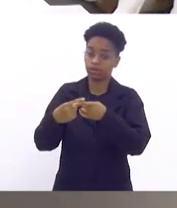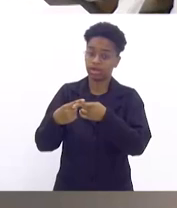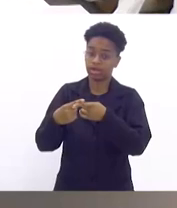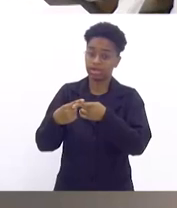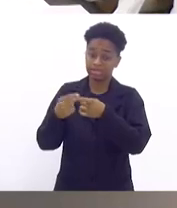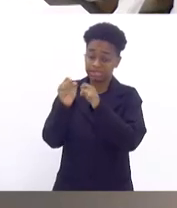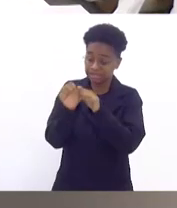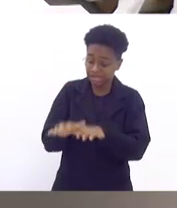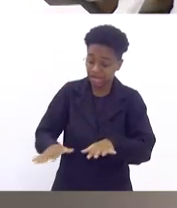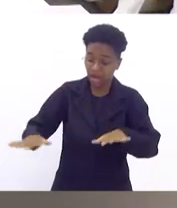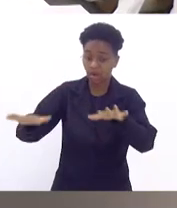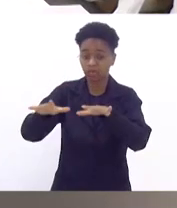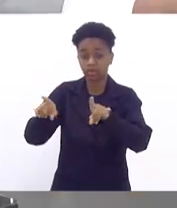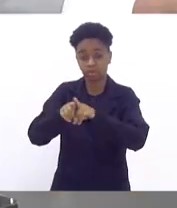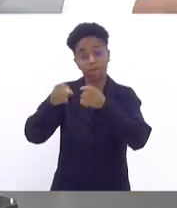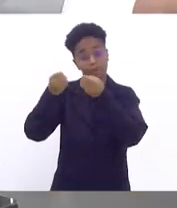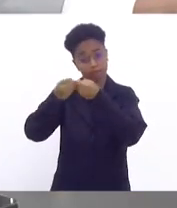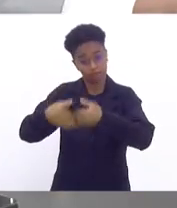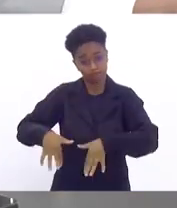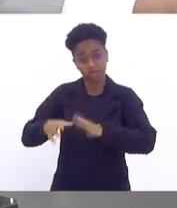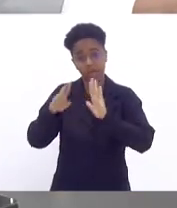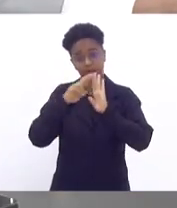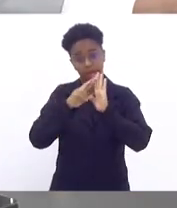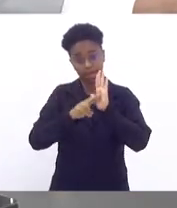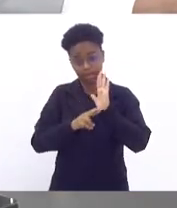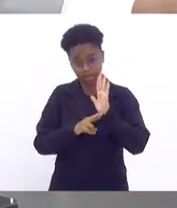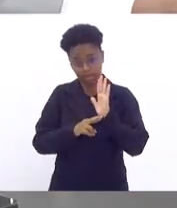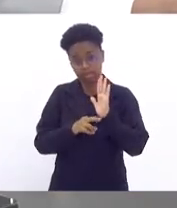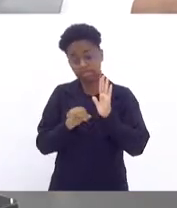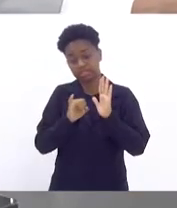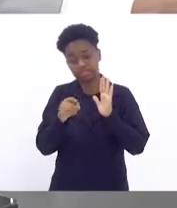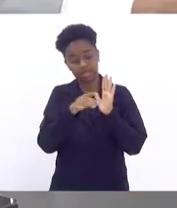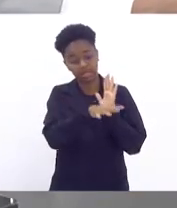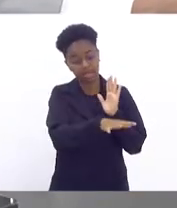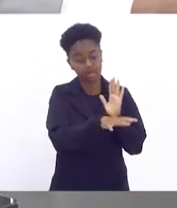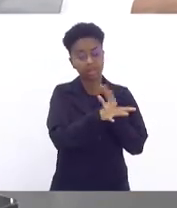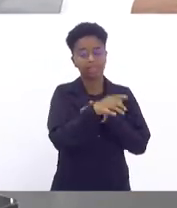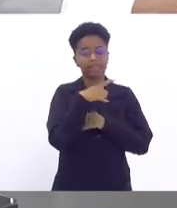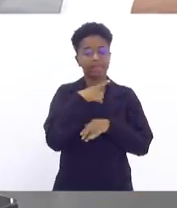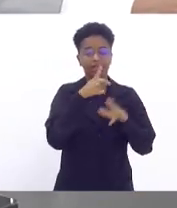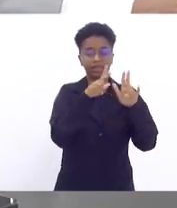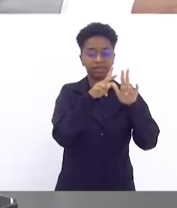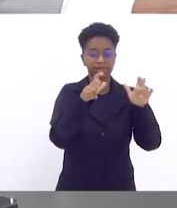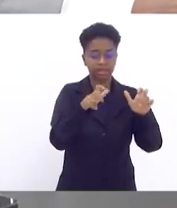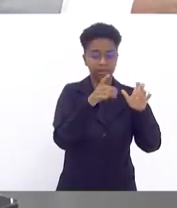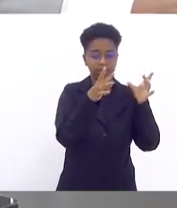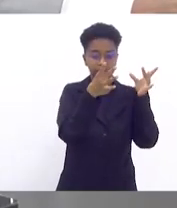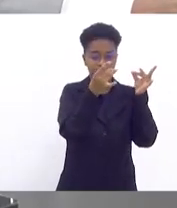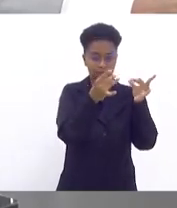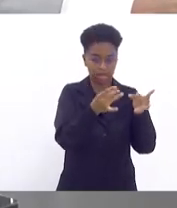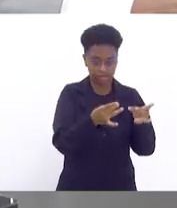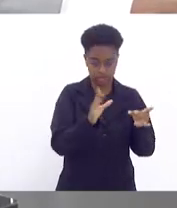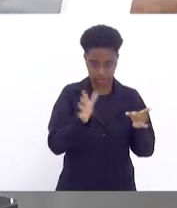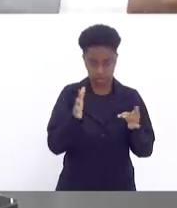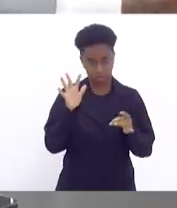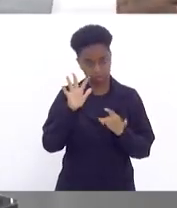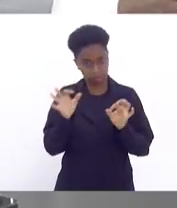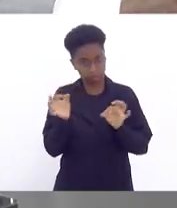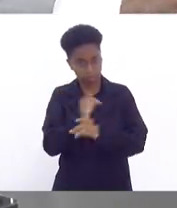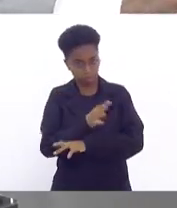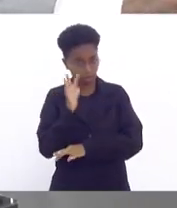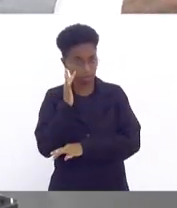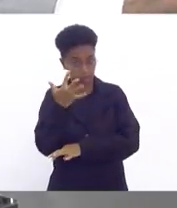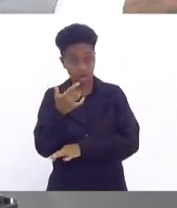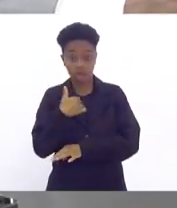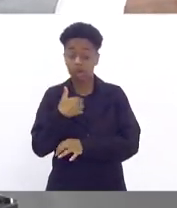ferindo o próprio protocolo da frente ter algo específico um tema matemática específicos foi resolvido eu tô fazendo o preâmbulo